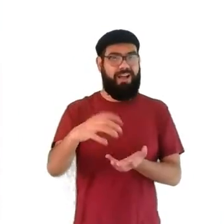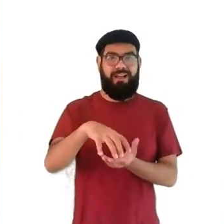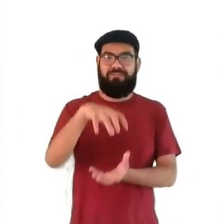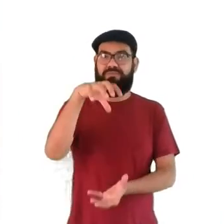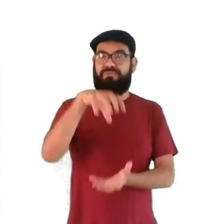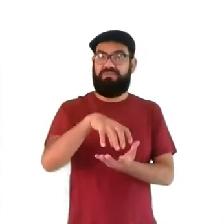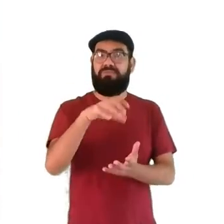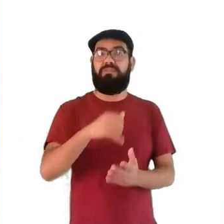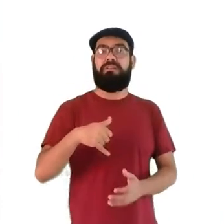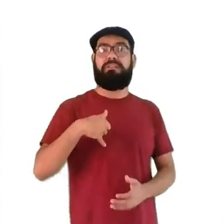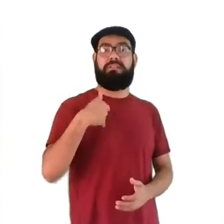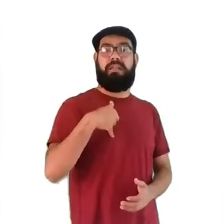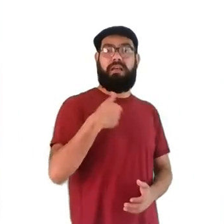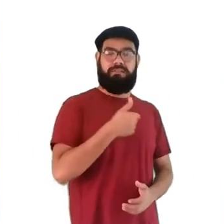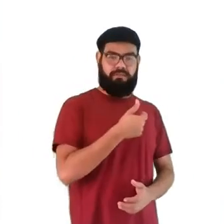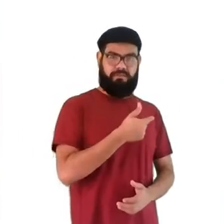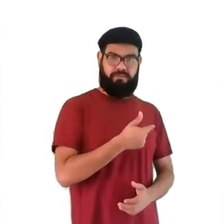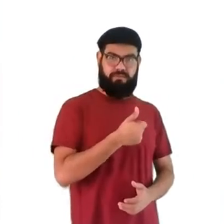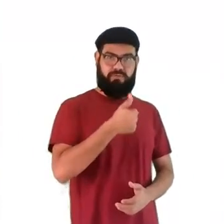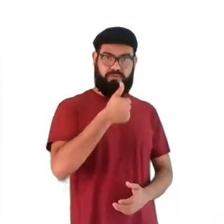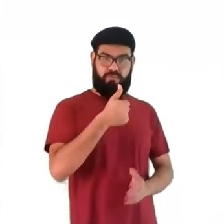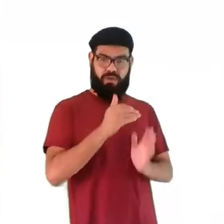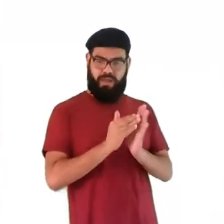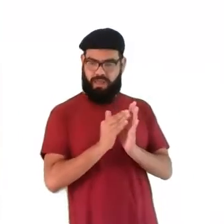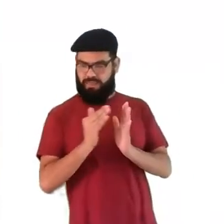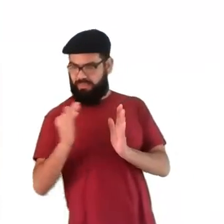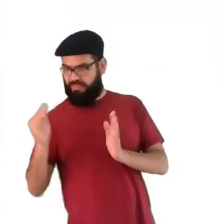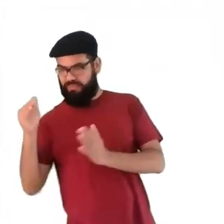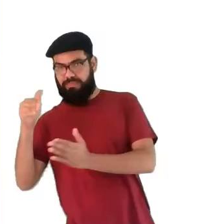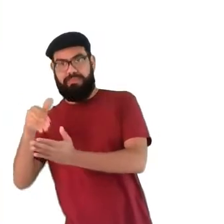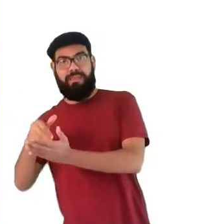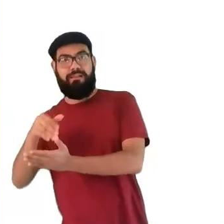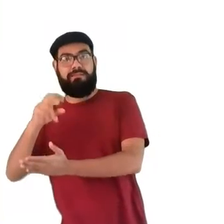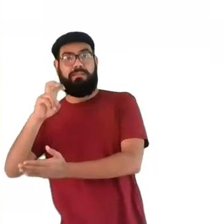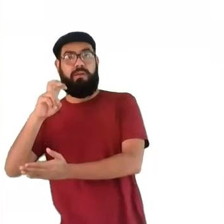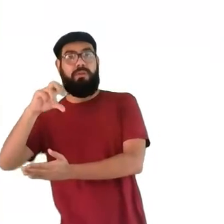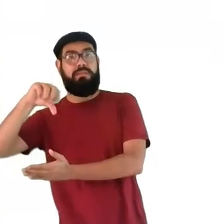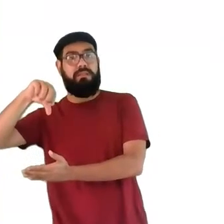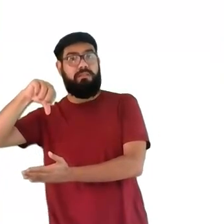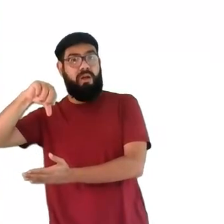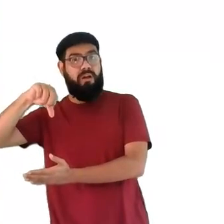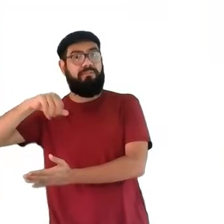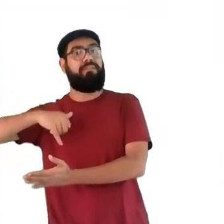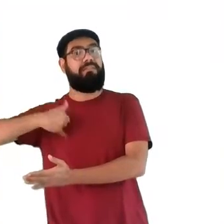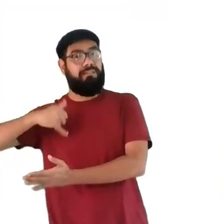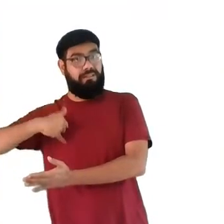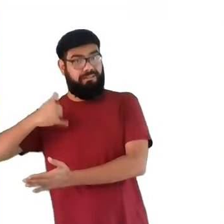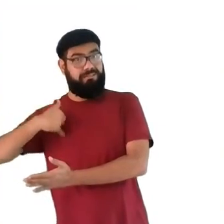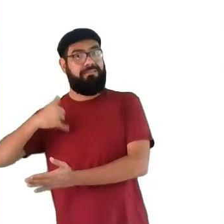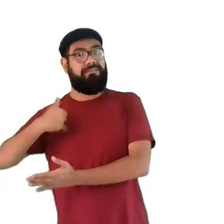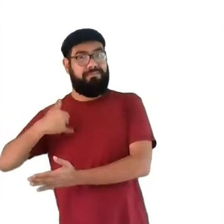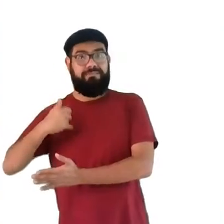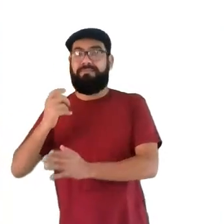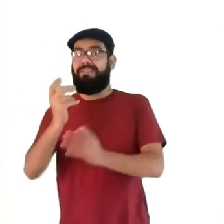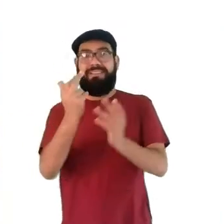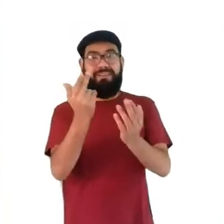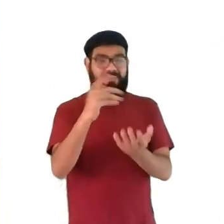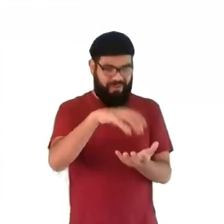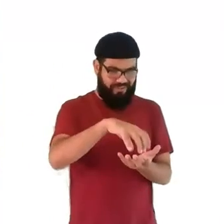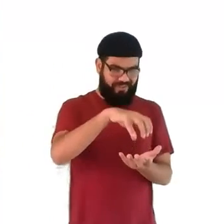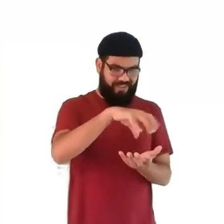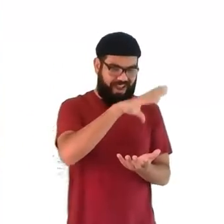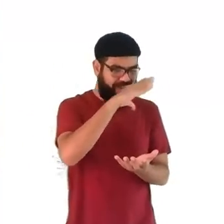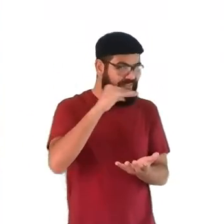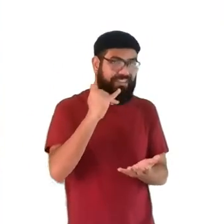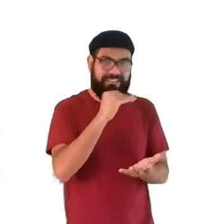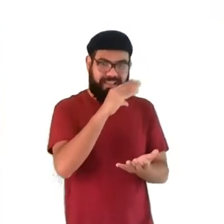aos 59 anos de idade. E assim como a infância, ela também é dividida em 3, né?